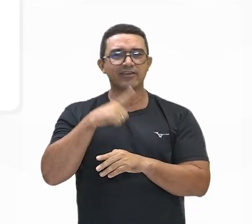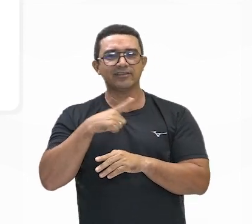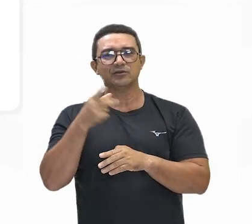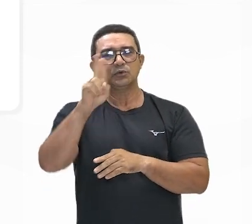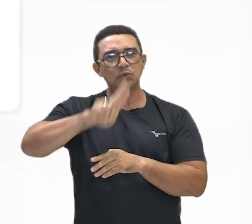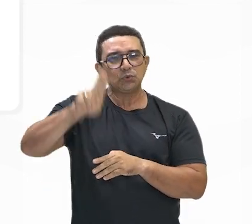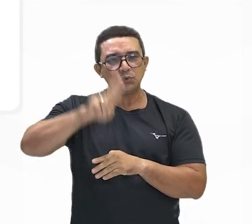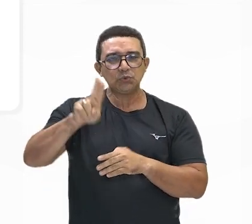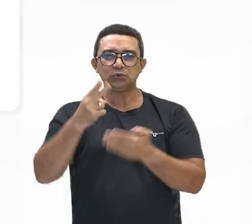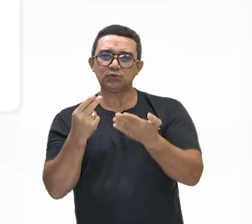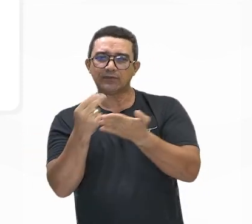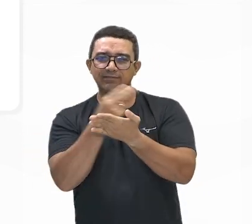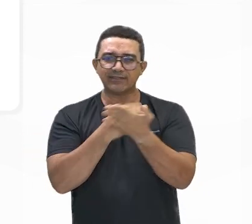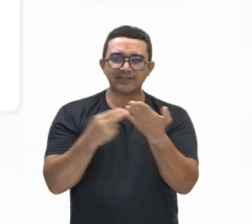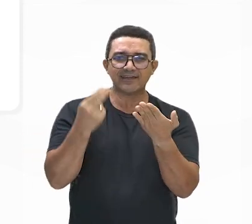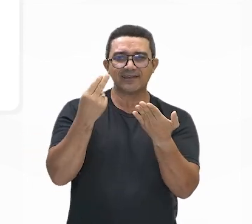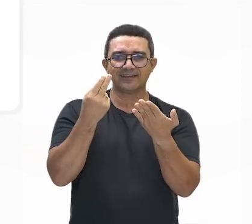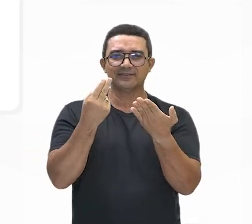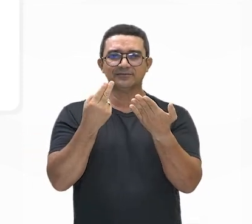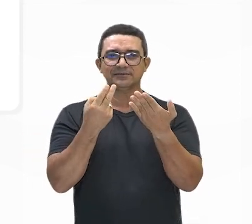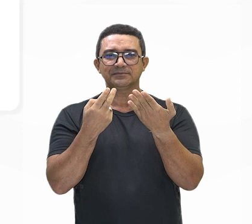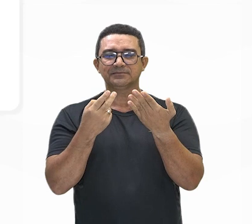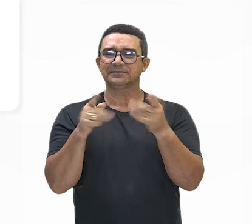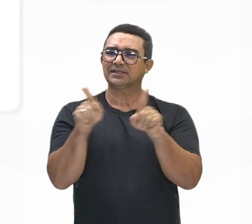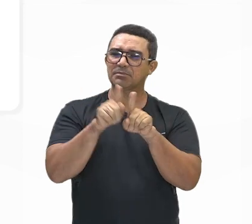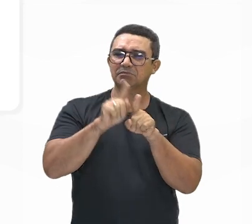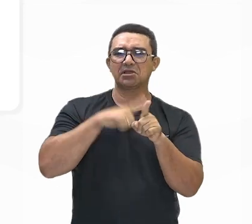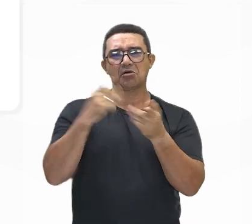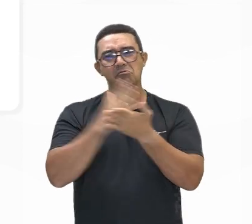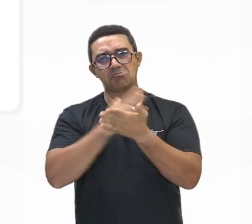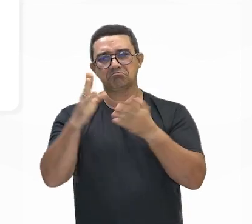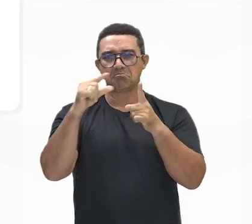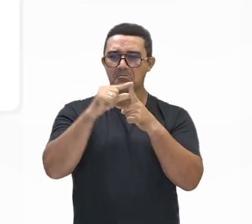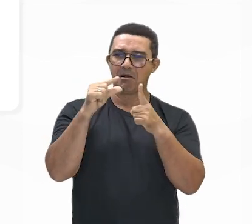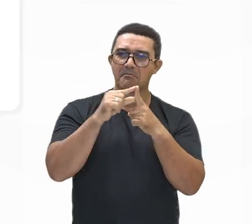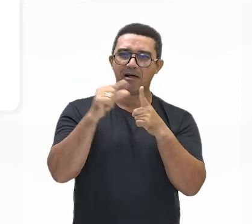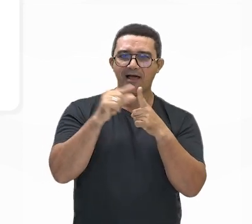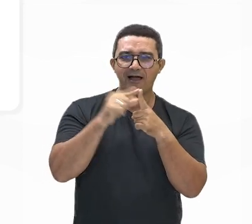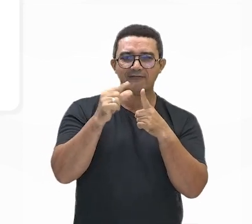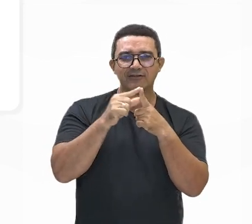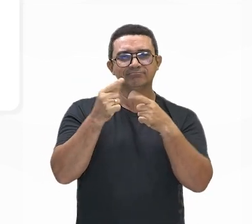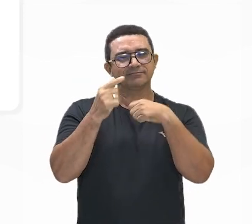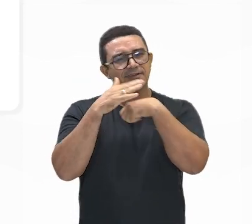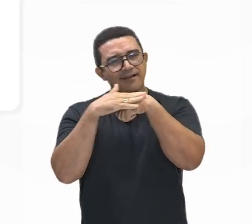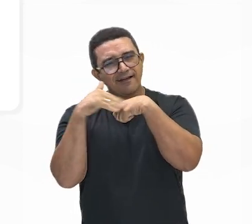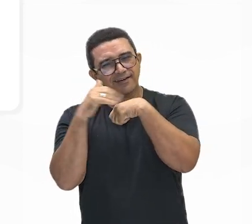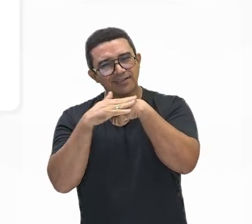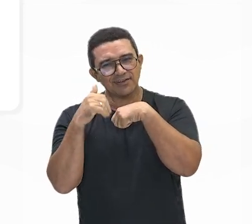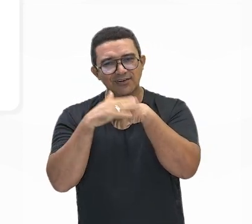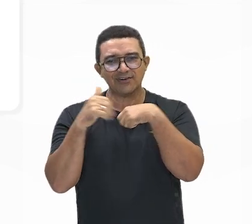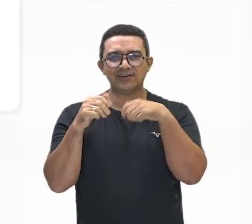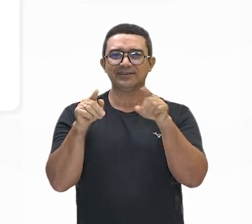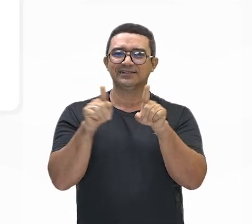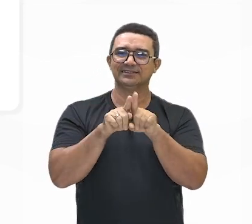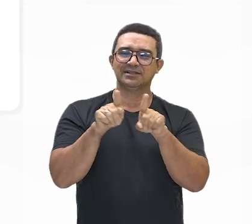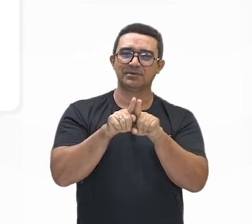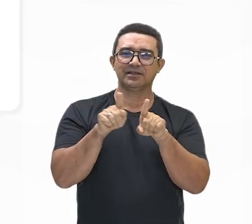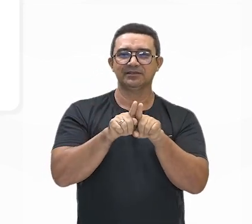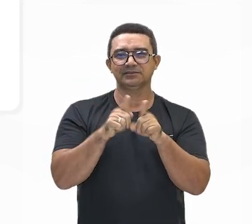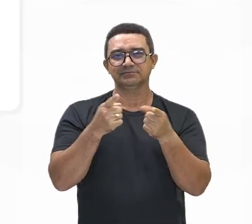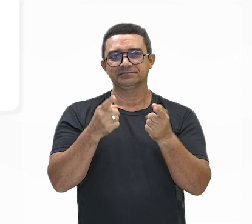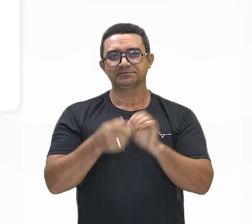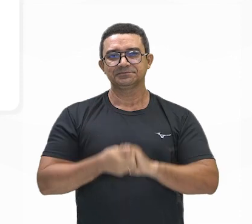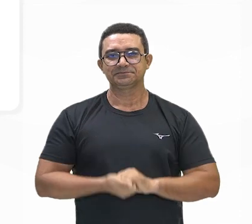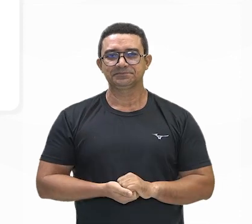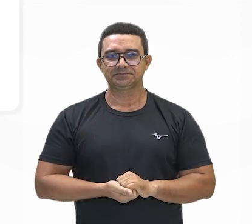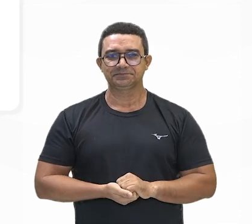tem umas palavras assim mais acolhedoras. Olha, ele usa let's chat about our projects,